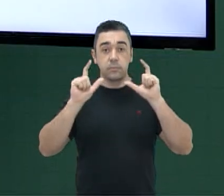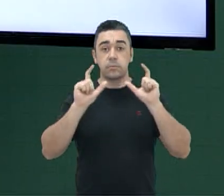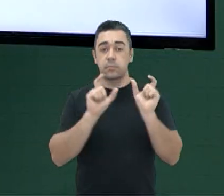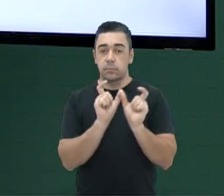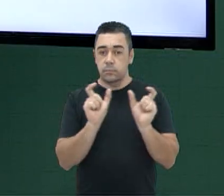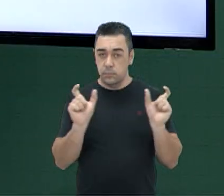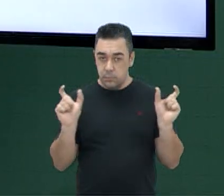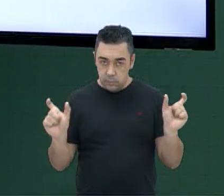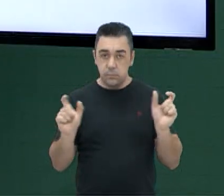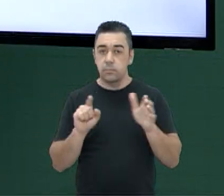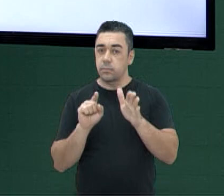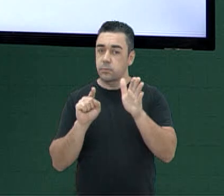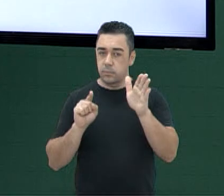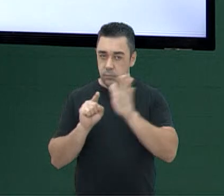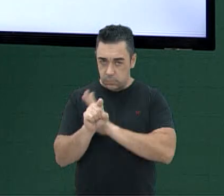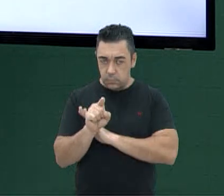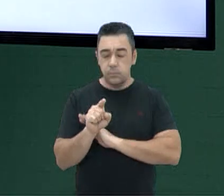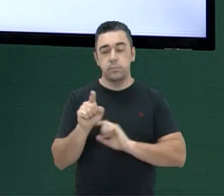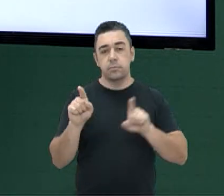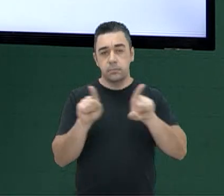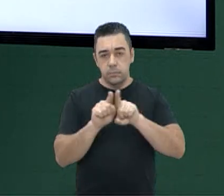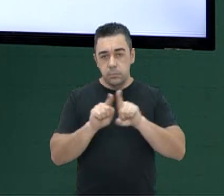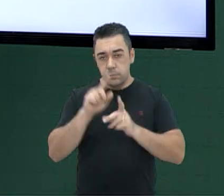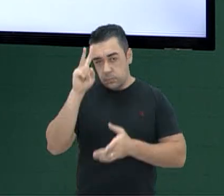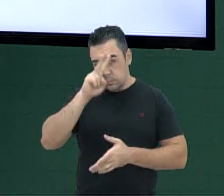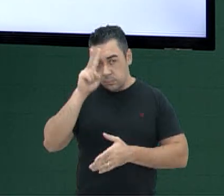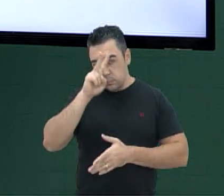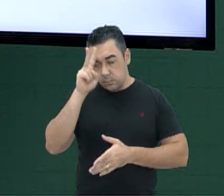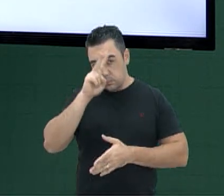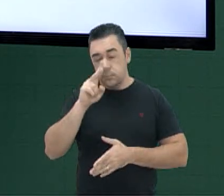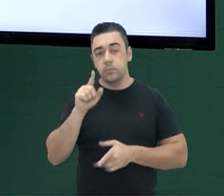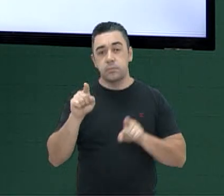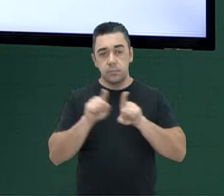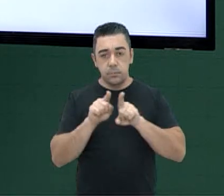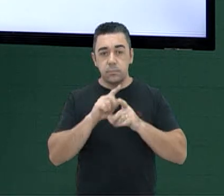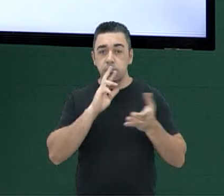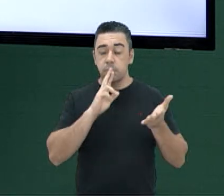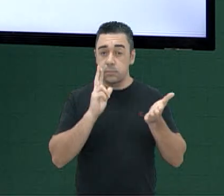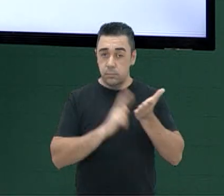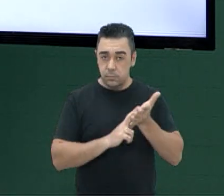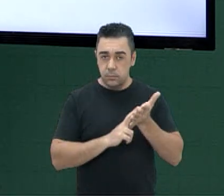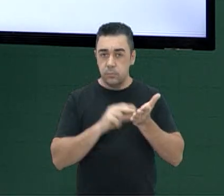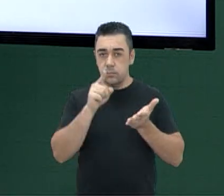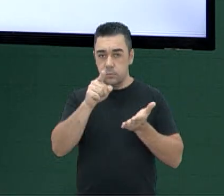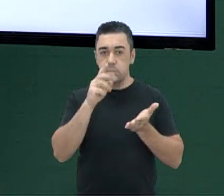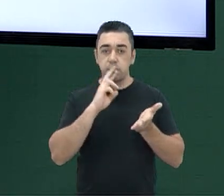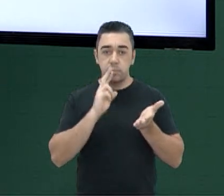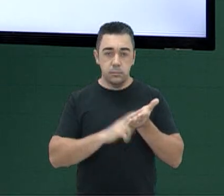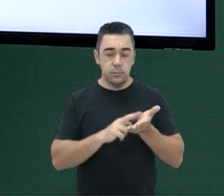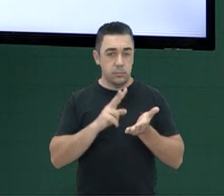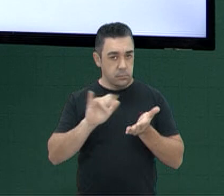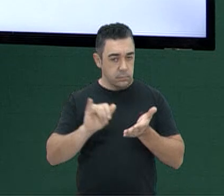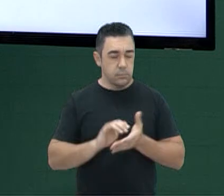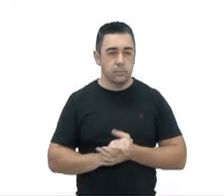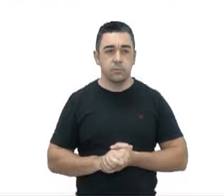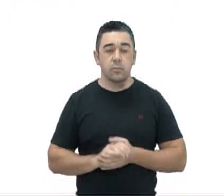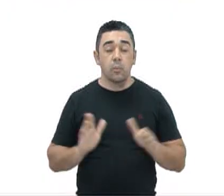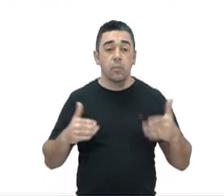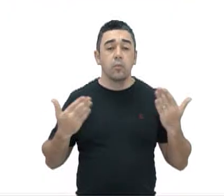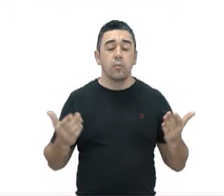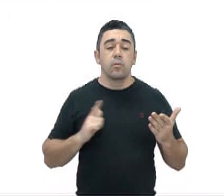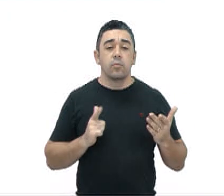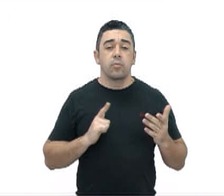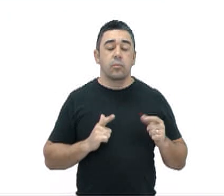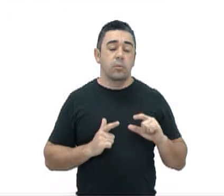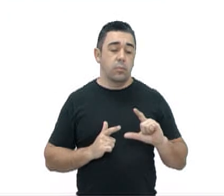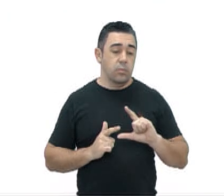atenção na pergunta, lembre-se de prestar muita atenção também na resposta, no que você vai responder. Qual é a